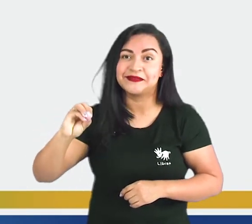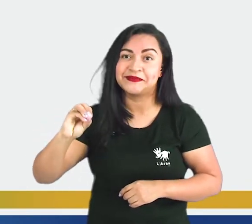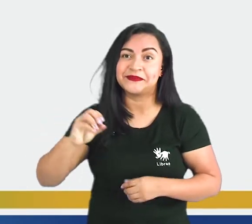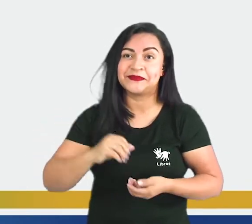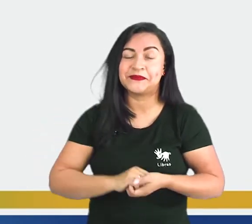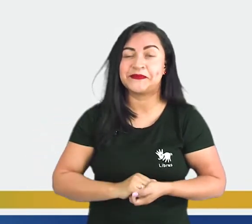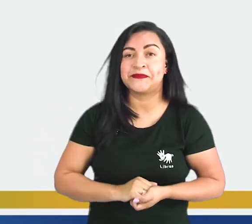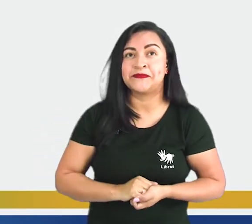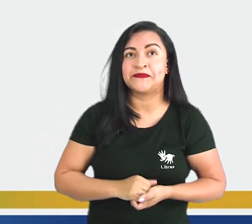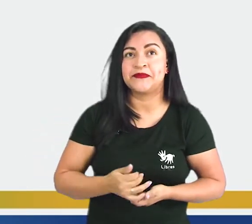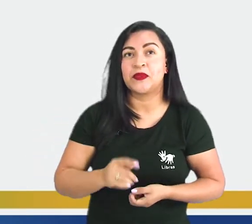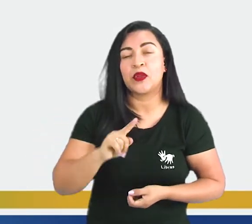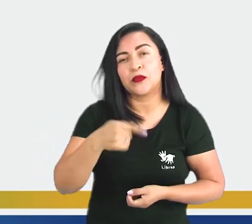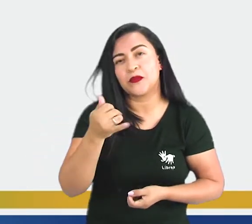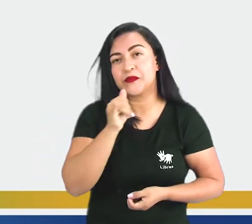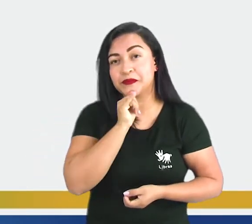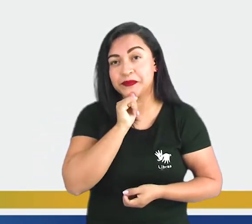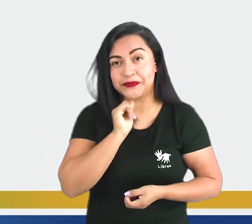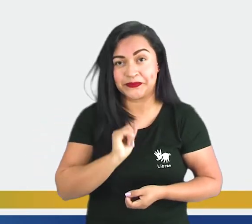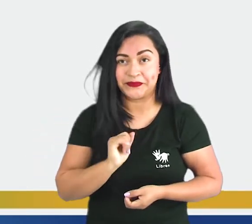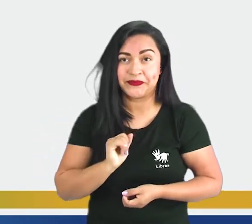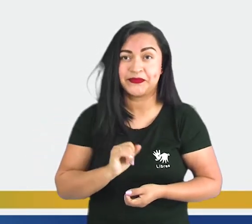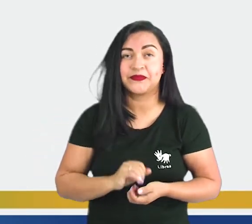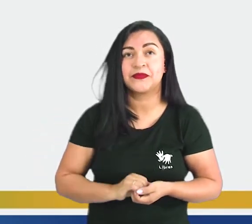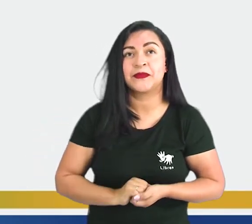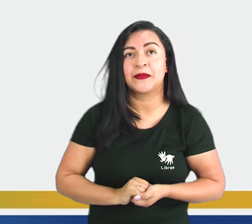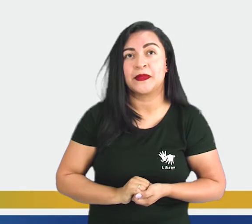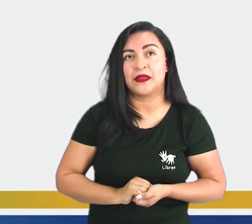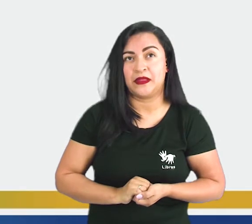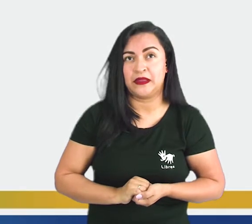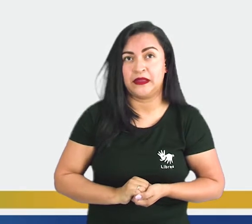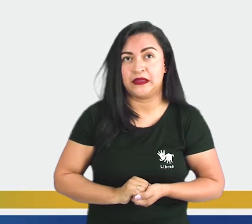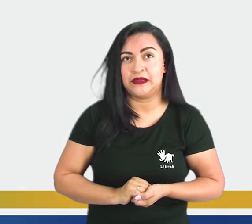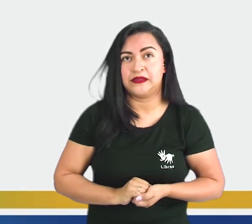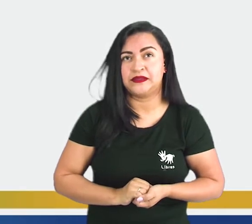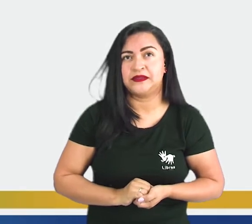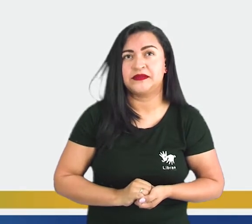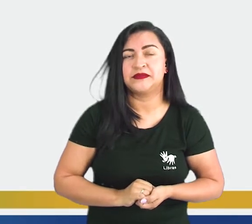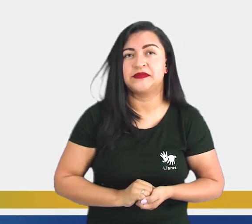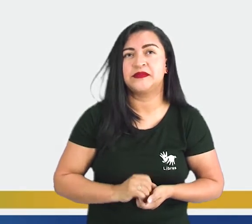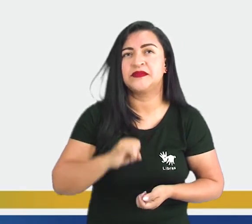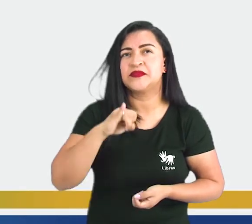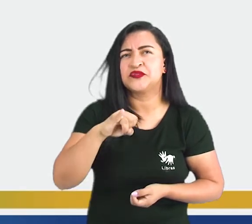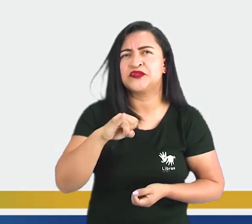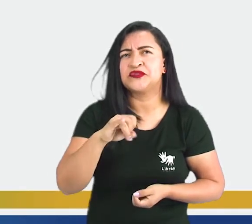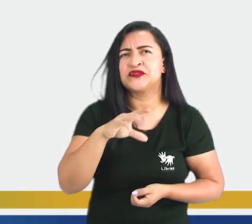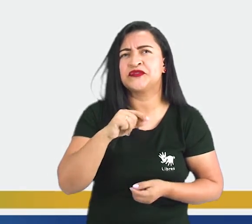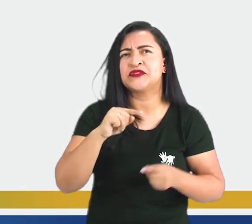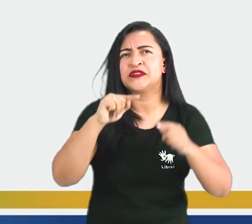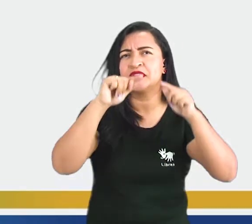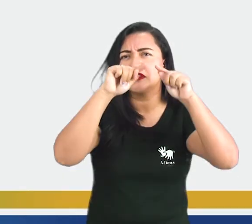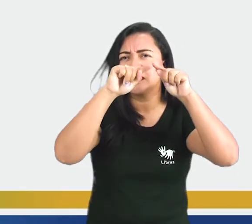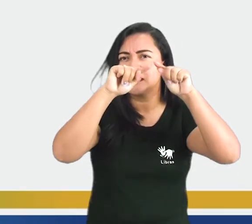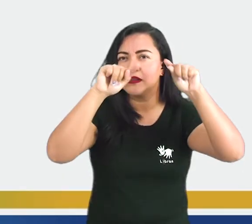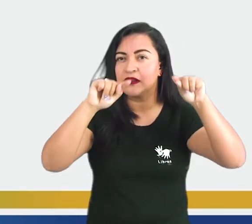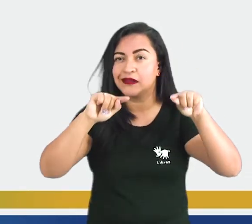Então, vamos ver algum exemplo aí a respeito disso. Se nós tivermos uma figura do seguinte